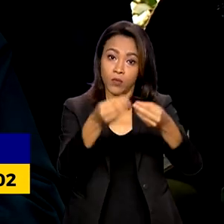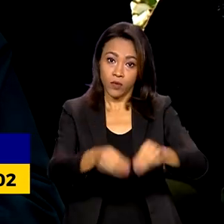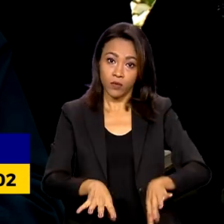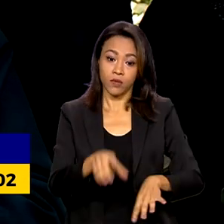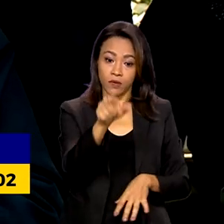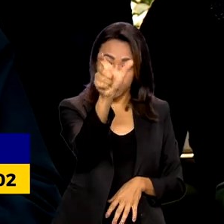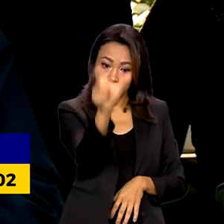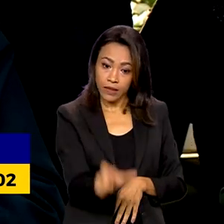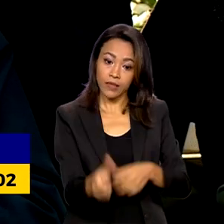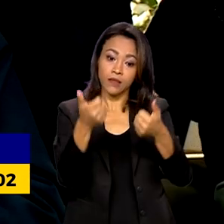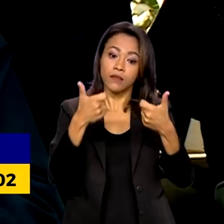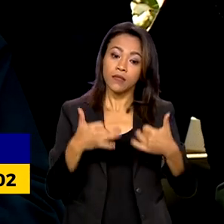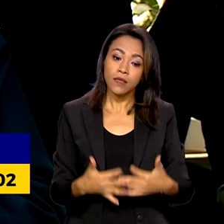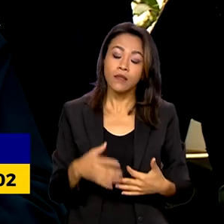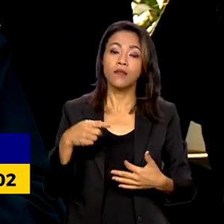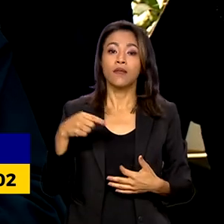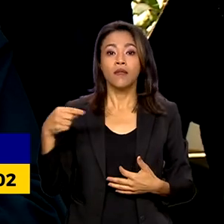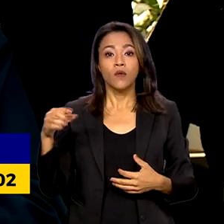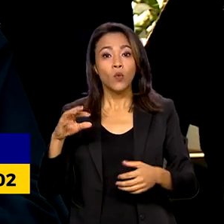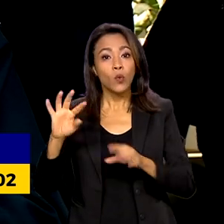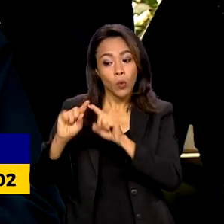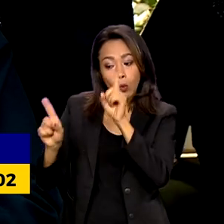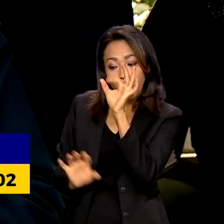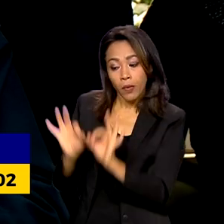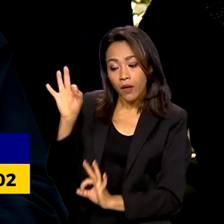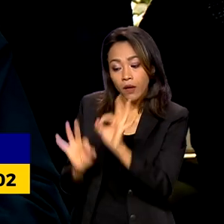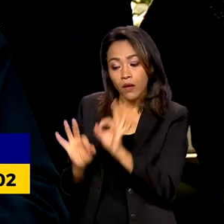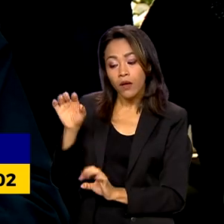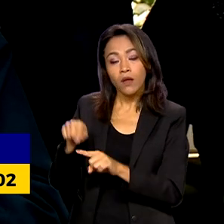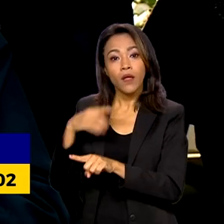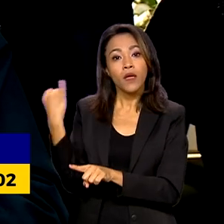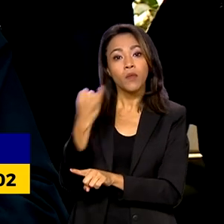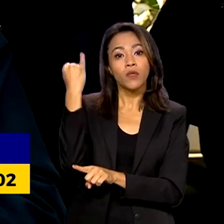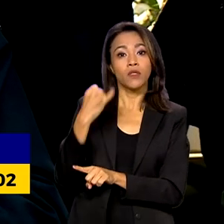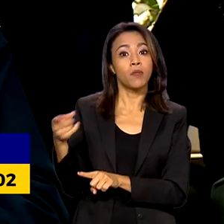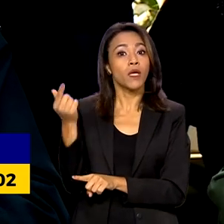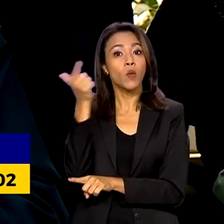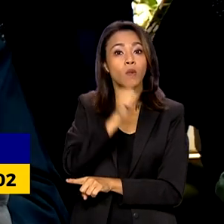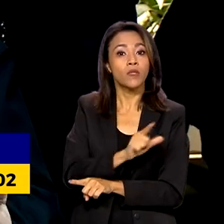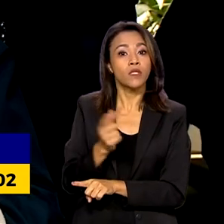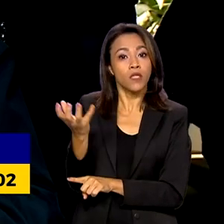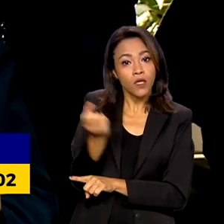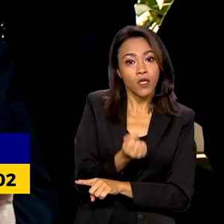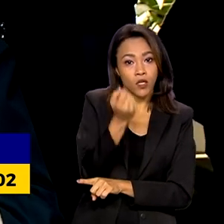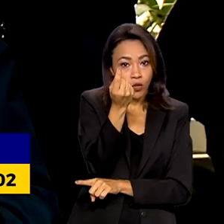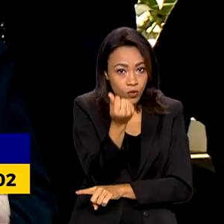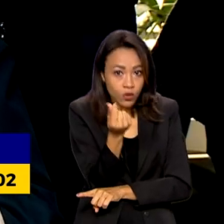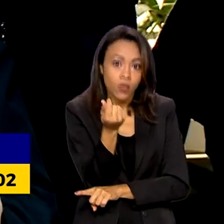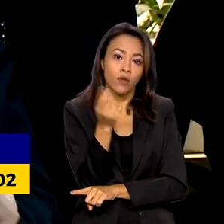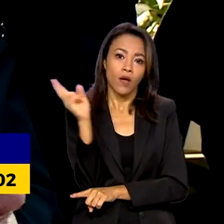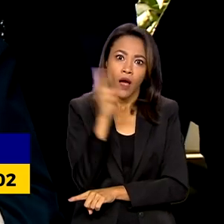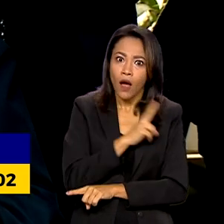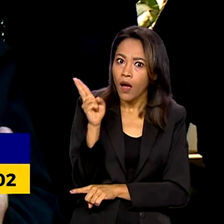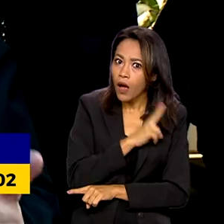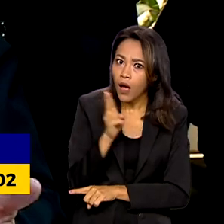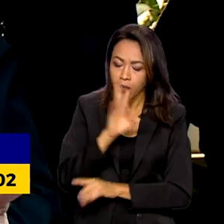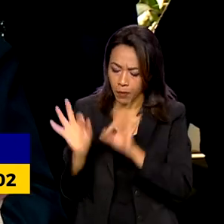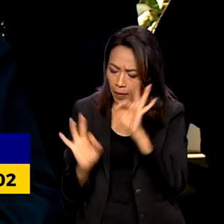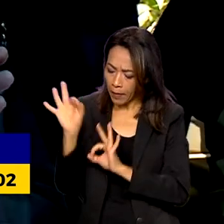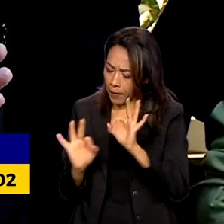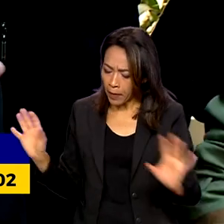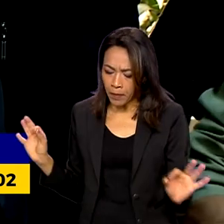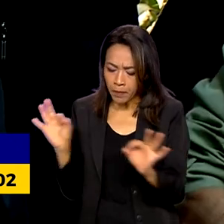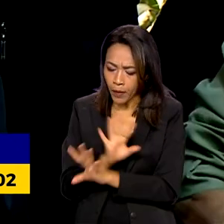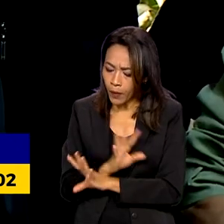são fundamentais para que os recursos possam ser liberados. Quanto mais rapidamente eles forem